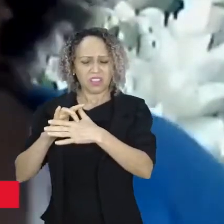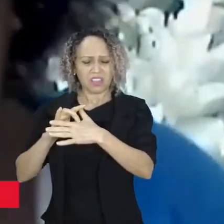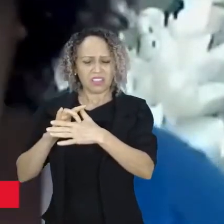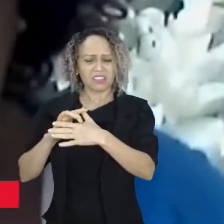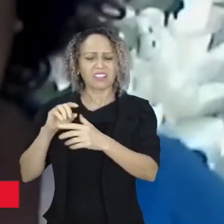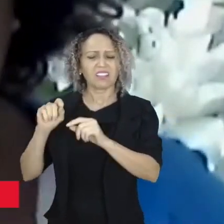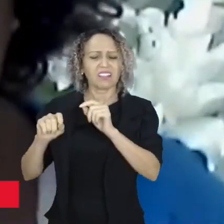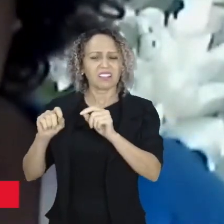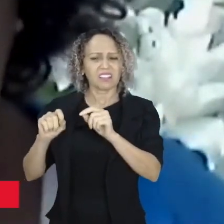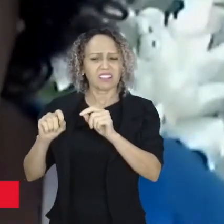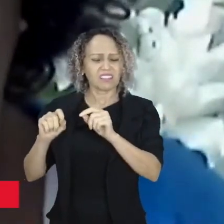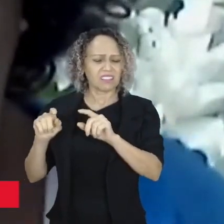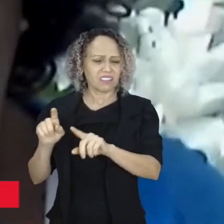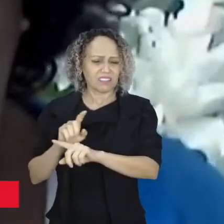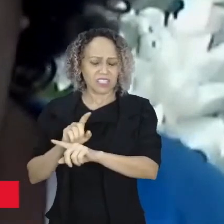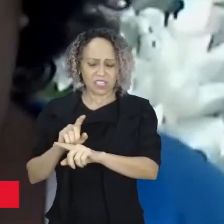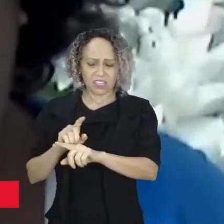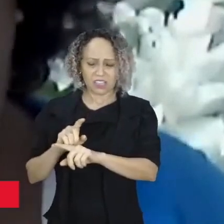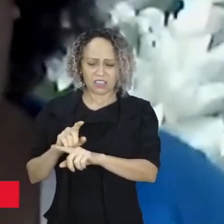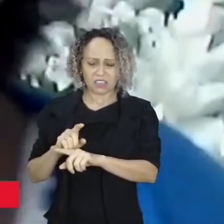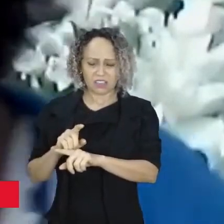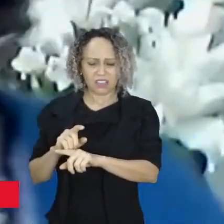mais em São Gonçalo, no Rio de Janeiro.